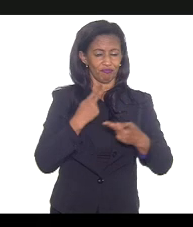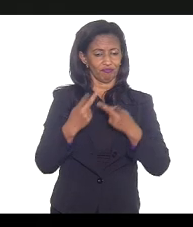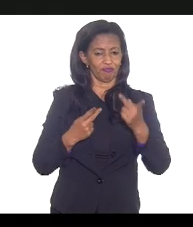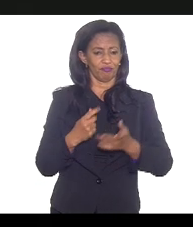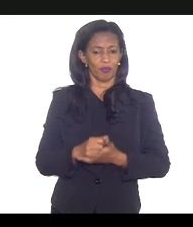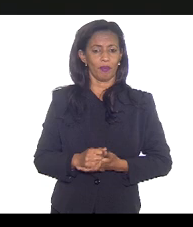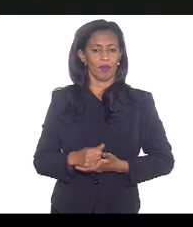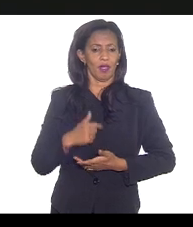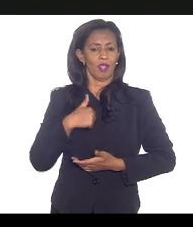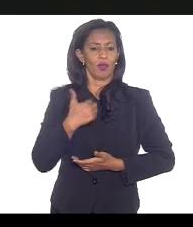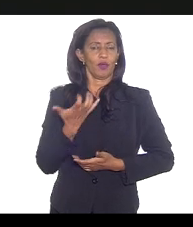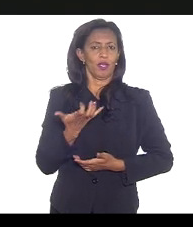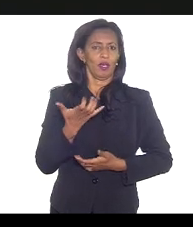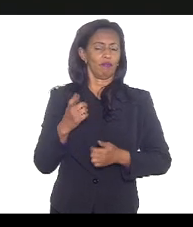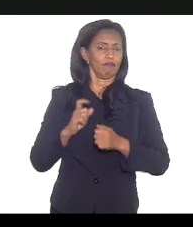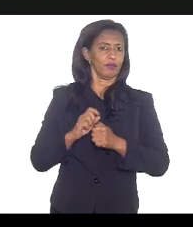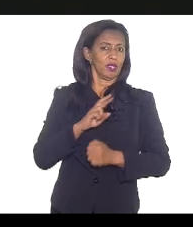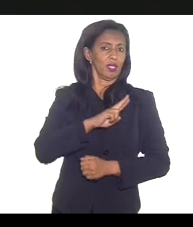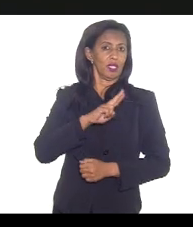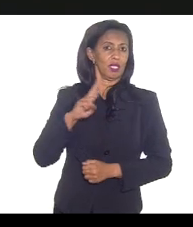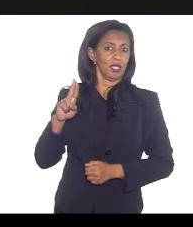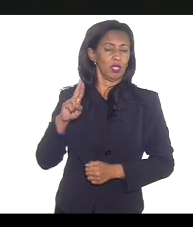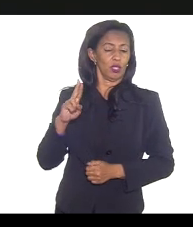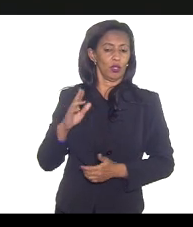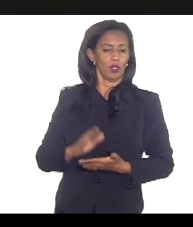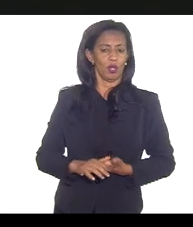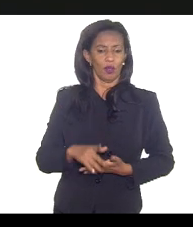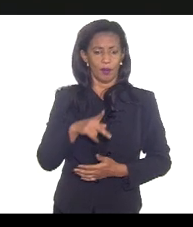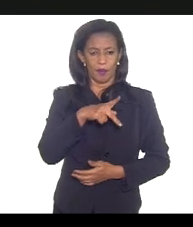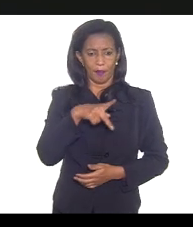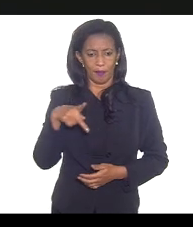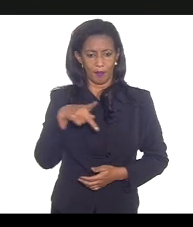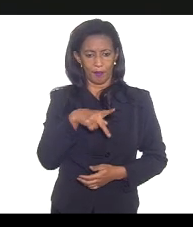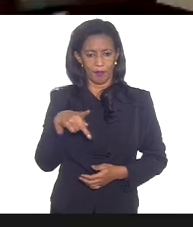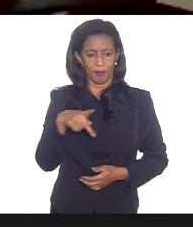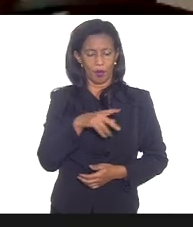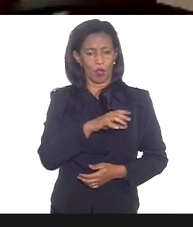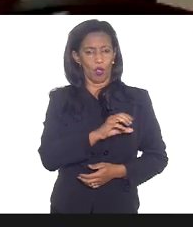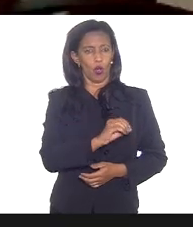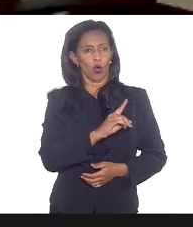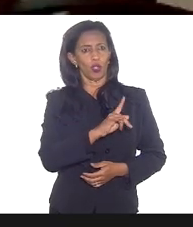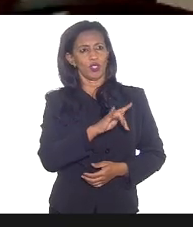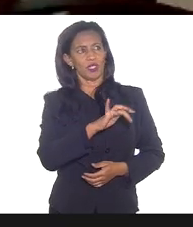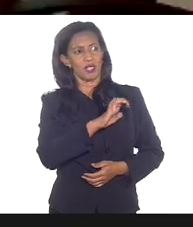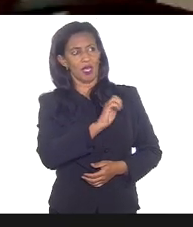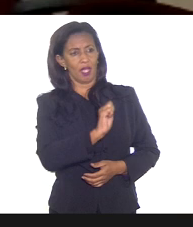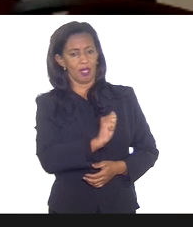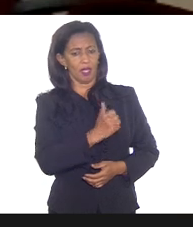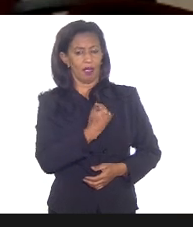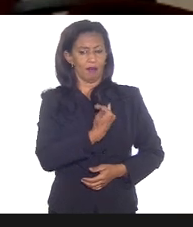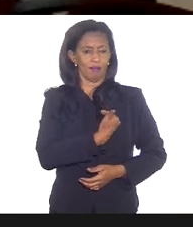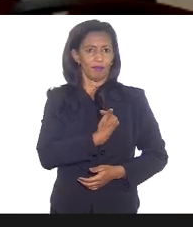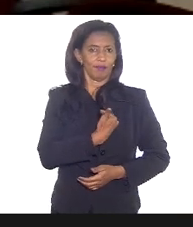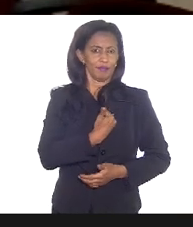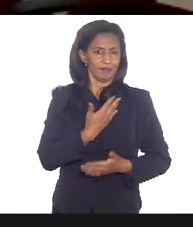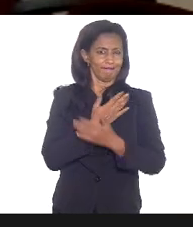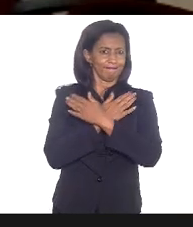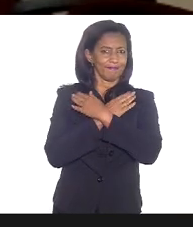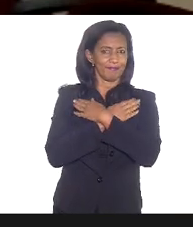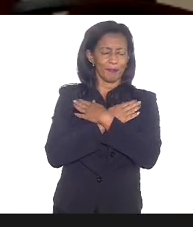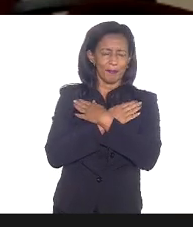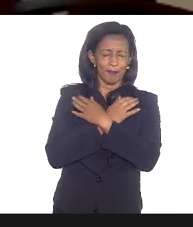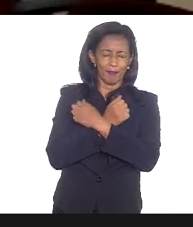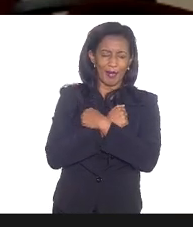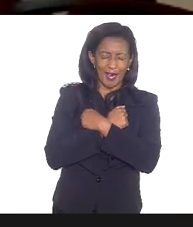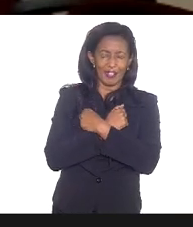quero fazer isso em nome de minha conterrânea, professora Odisseia Carvalho. Um grande abraço para você,